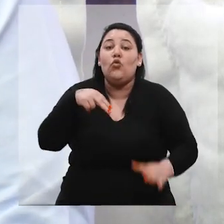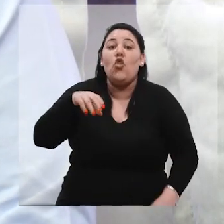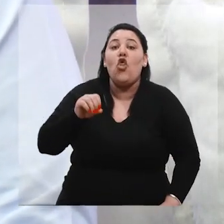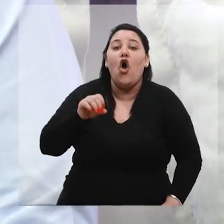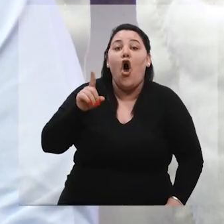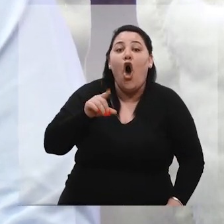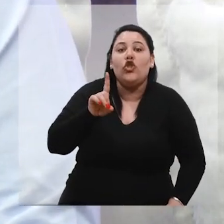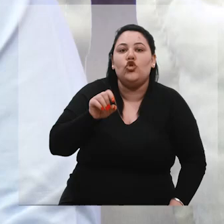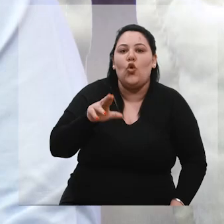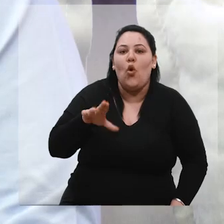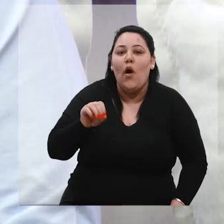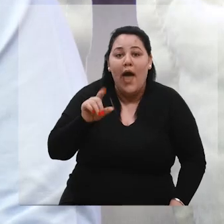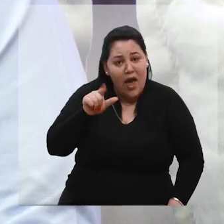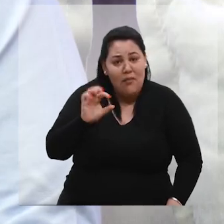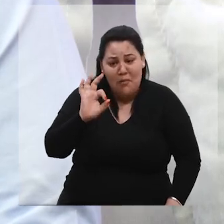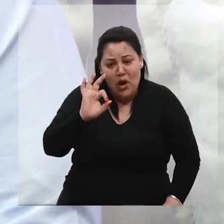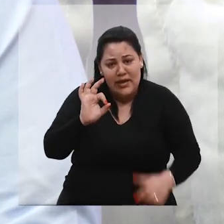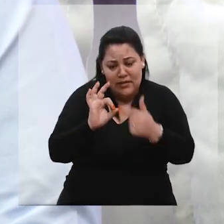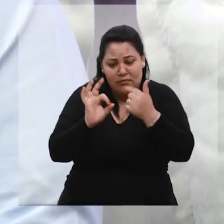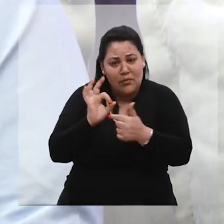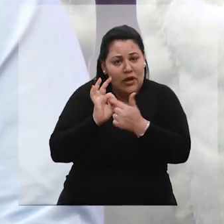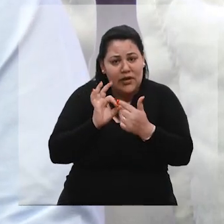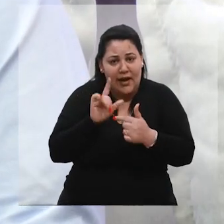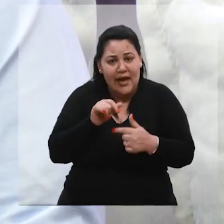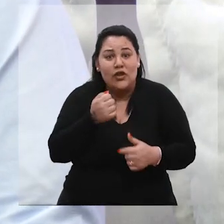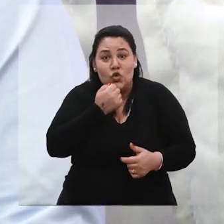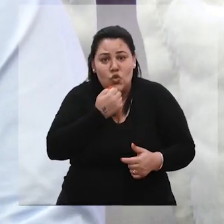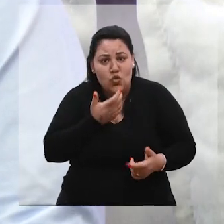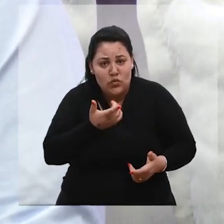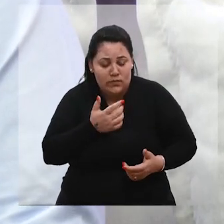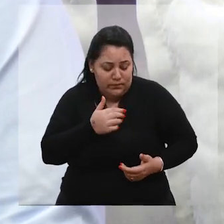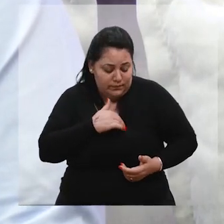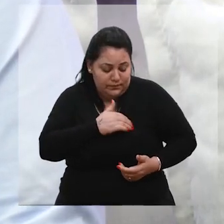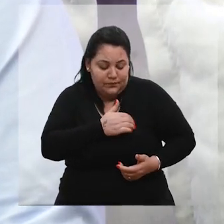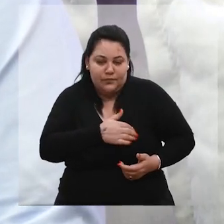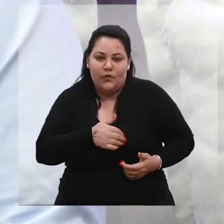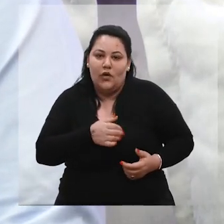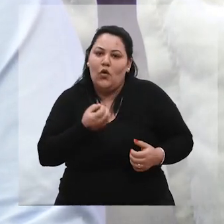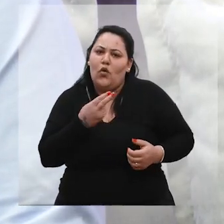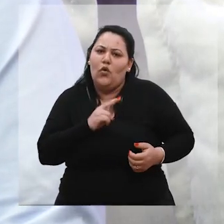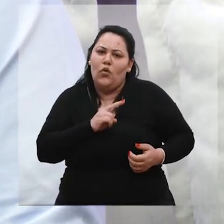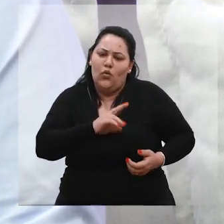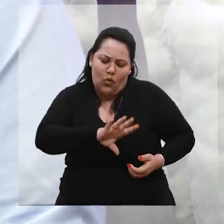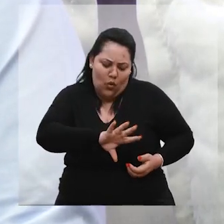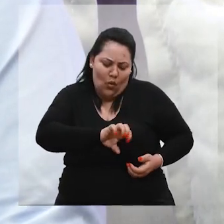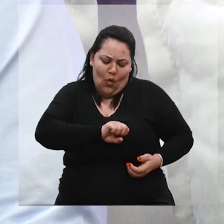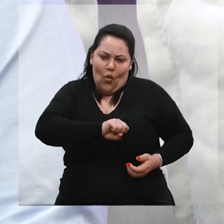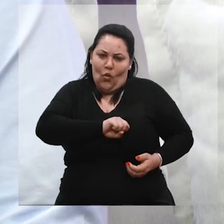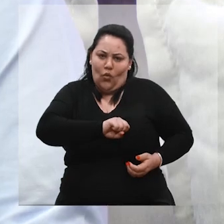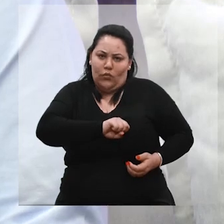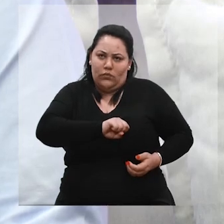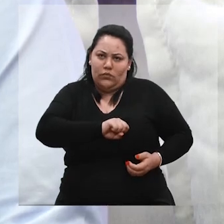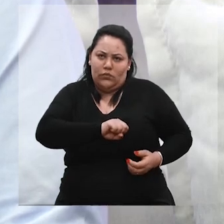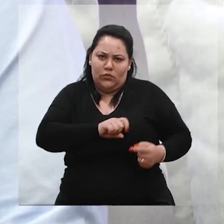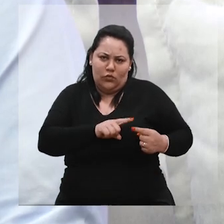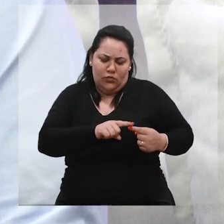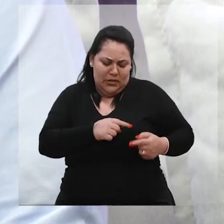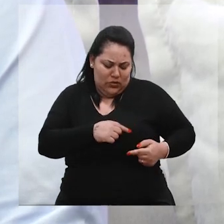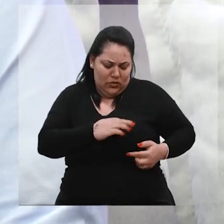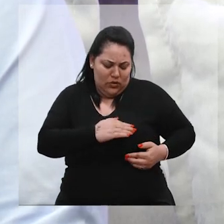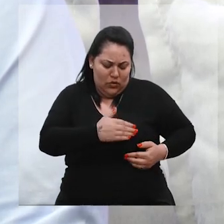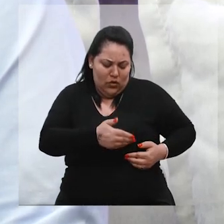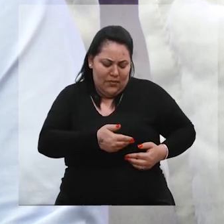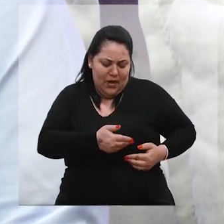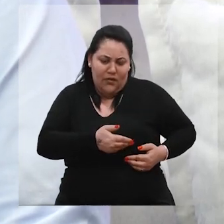é uma parte dura mesmo, né? Outros sinais ou sintomas, quando o mamilo está retraído, então o mamilo era normal